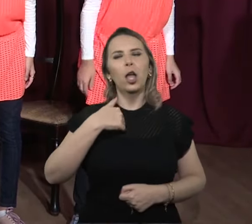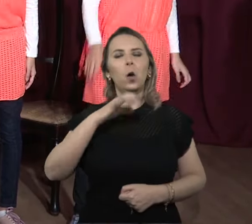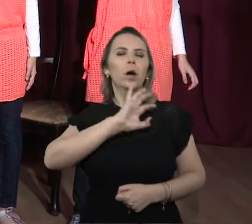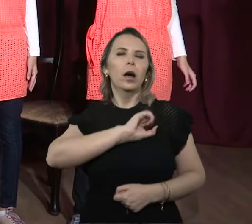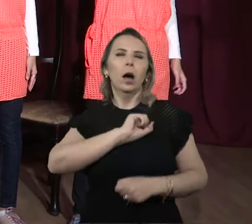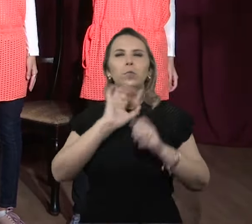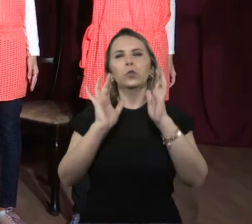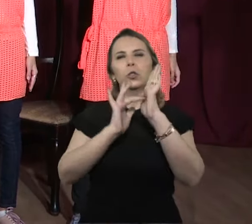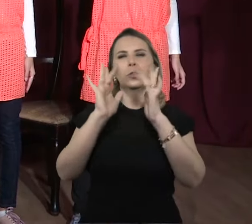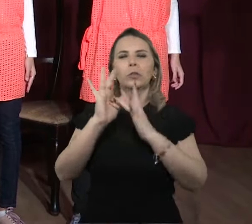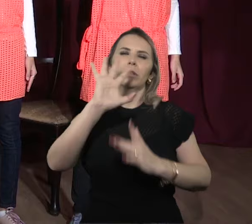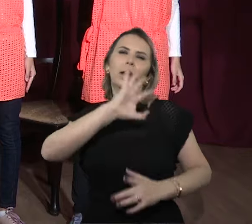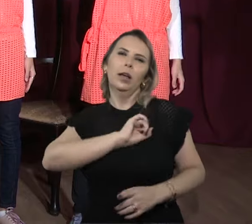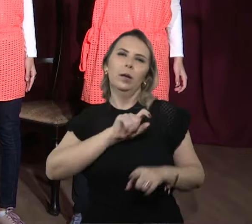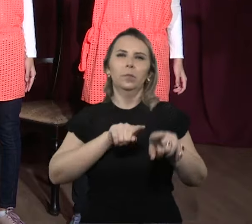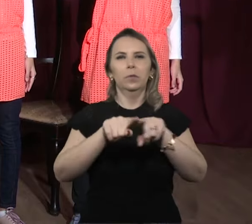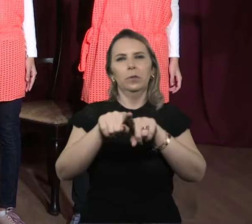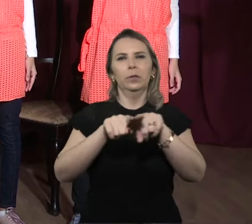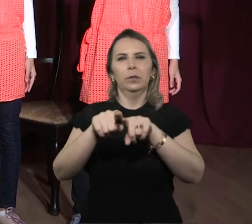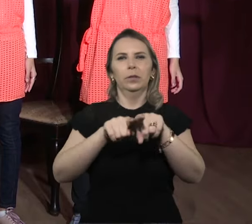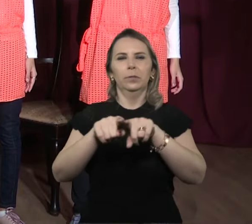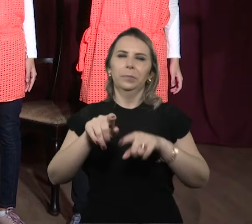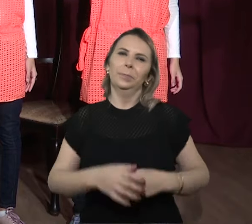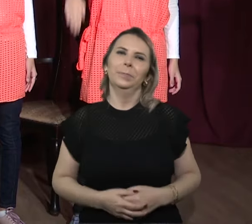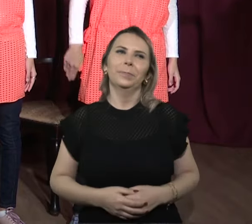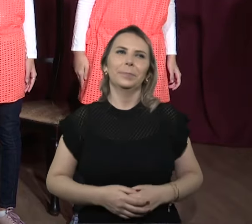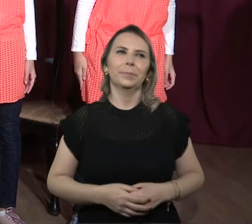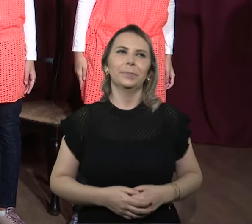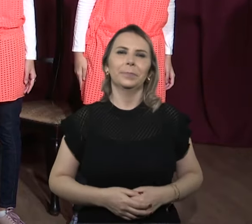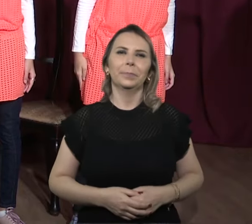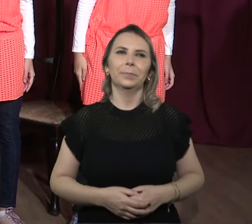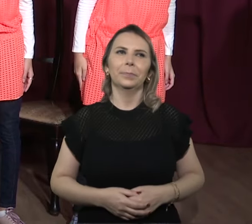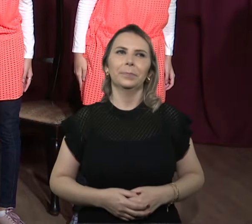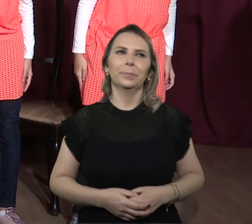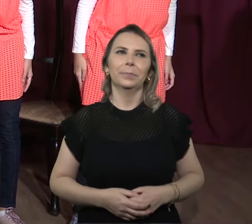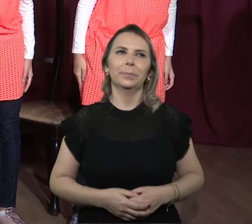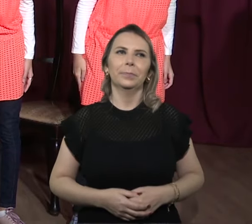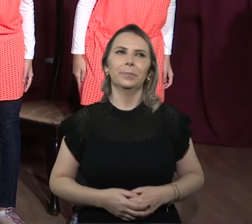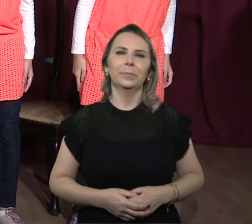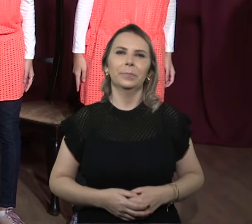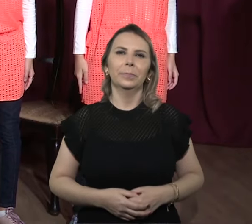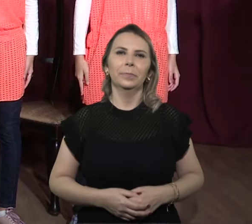Atim! Eu amo Jesus e amo os meus irmãos.